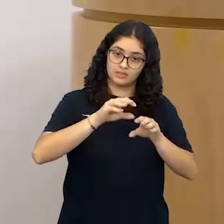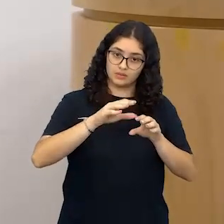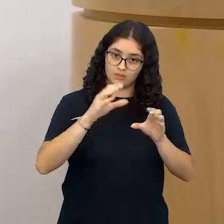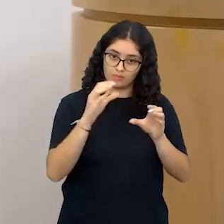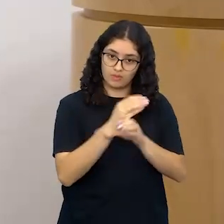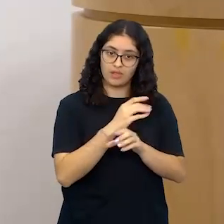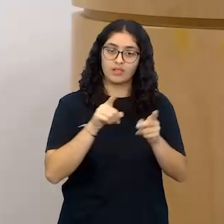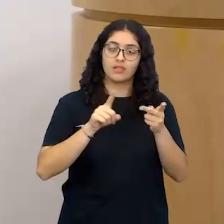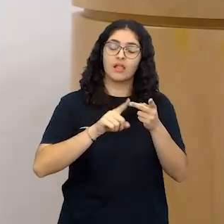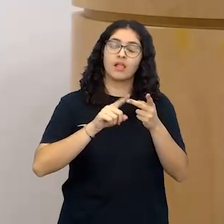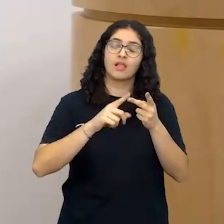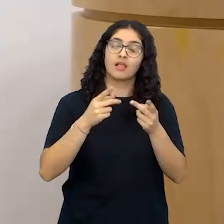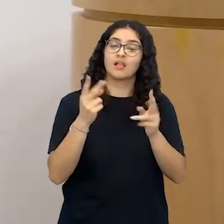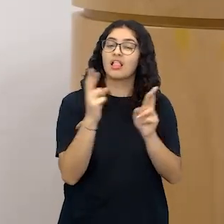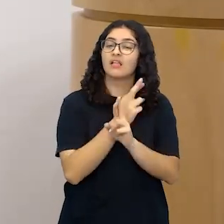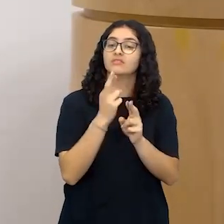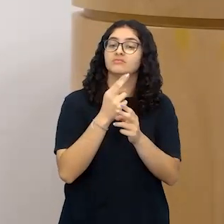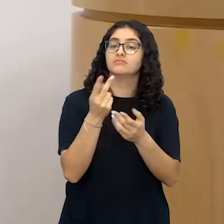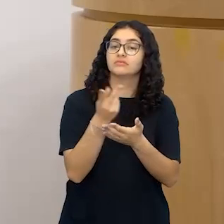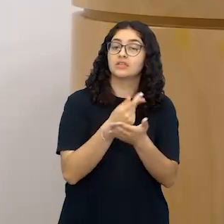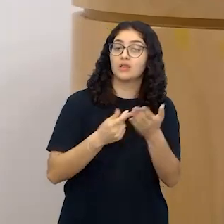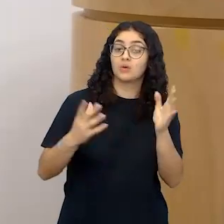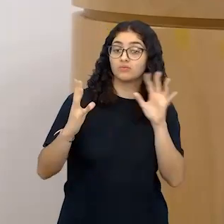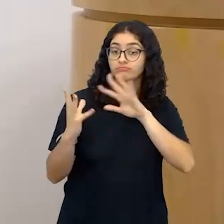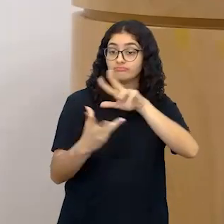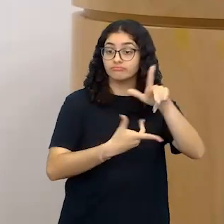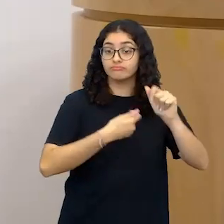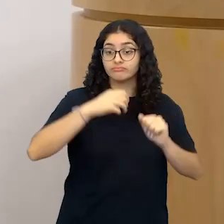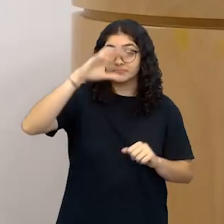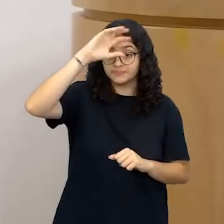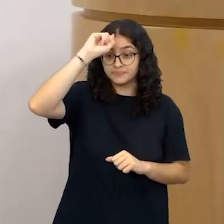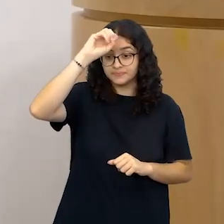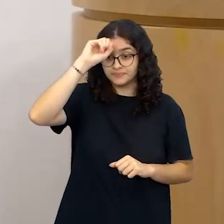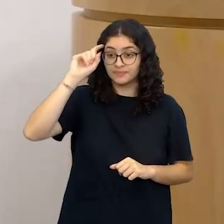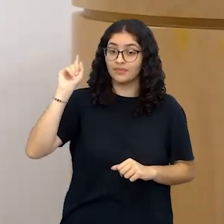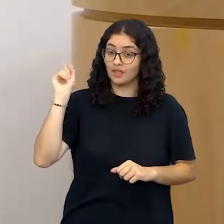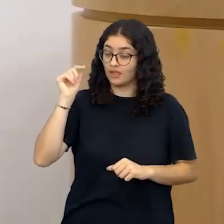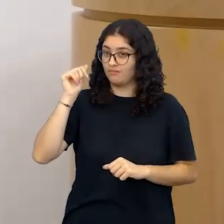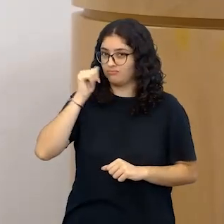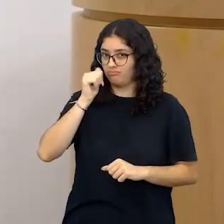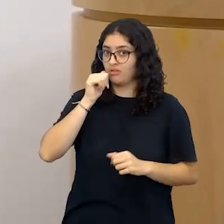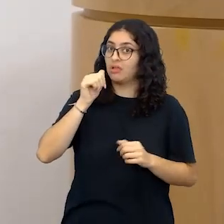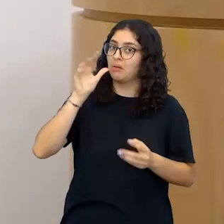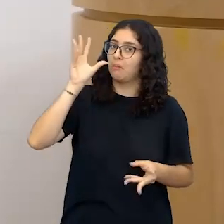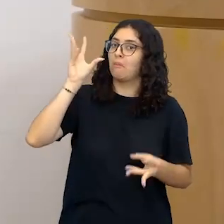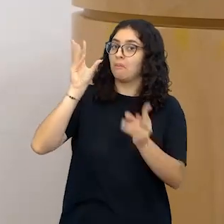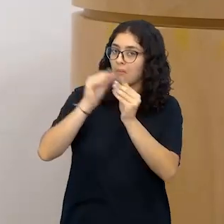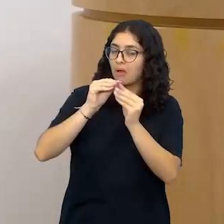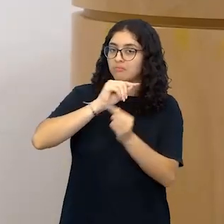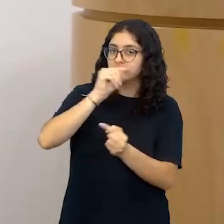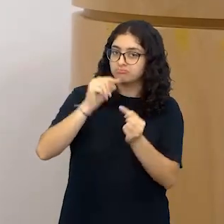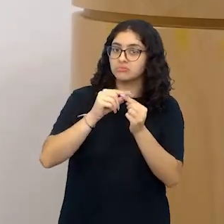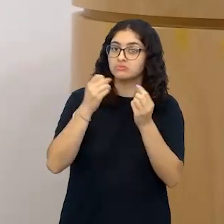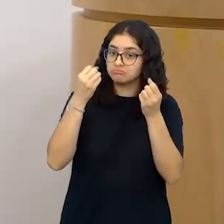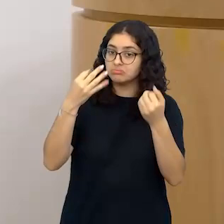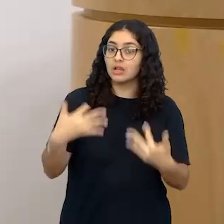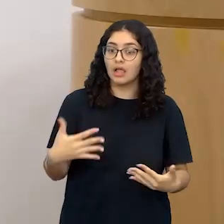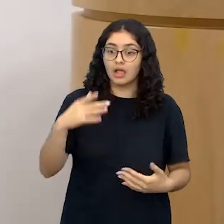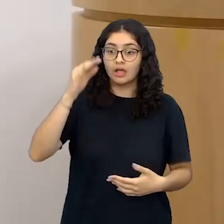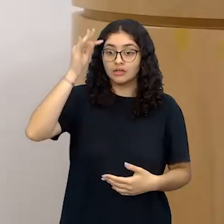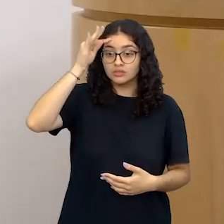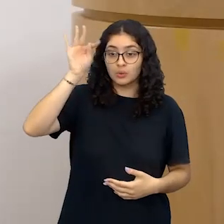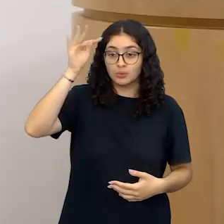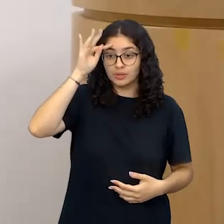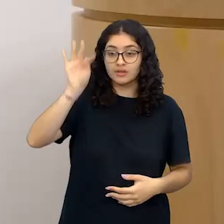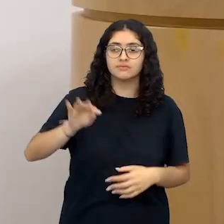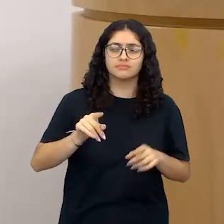desenho universal de aprendizagem? A Tânia acabou de trazer aqui de forma bem objetiva, bem sucinta, essa teoria